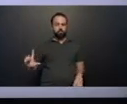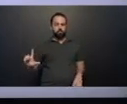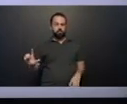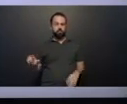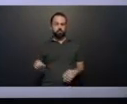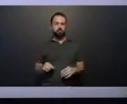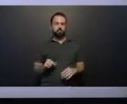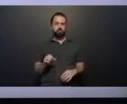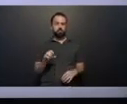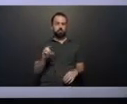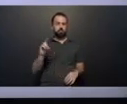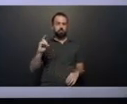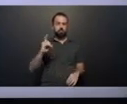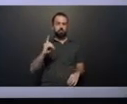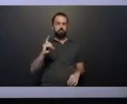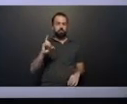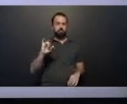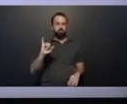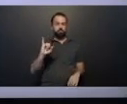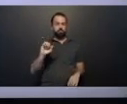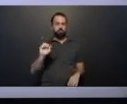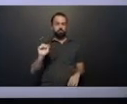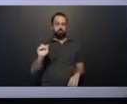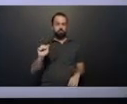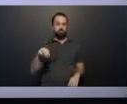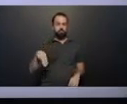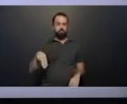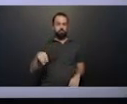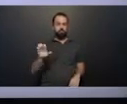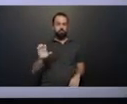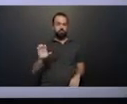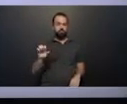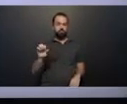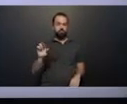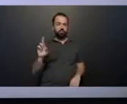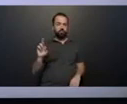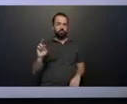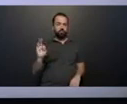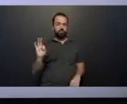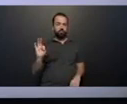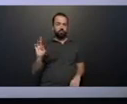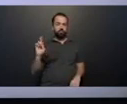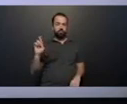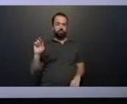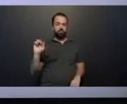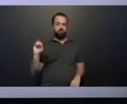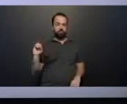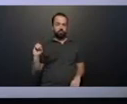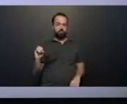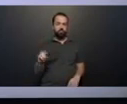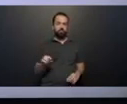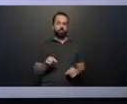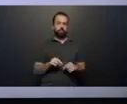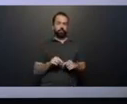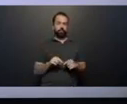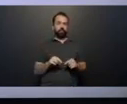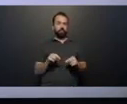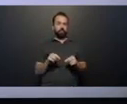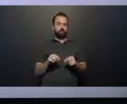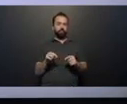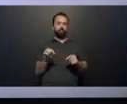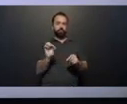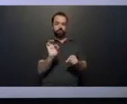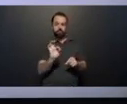diâmetro. Ela é uma reta que corta a circunferência passando pelo centro. Então, nós temos aqui